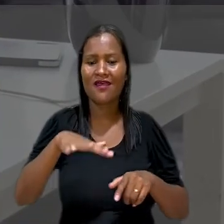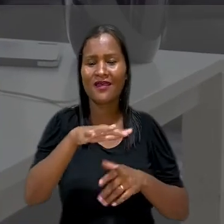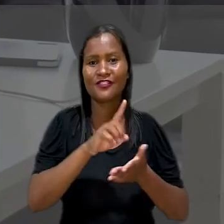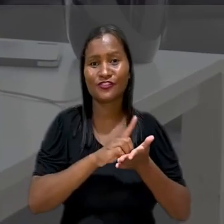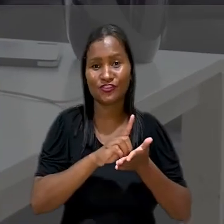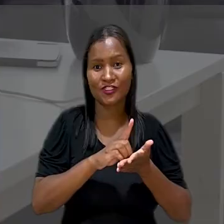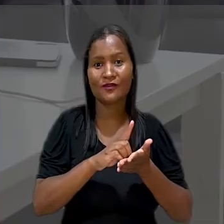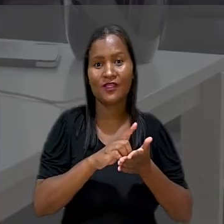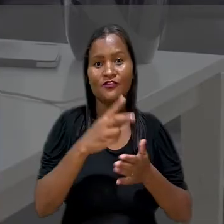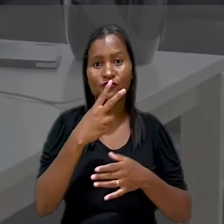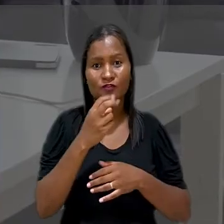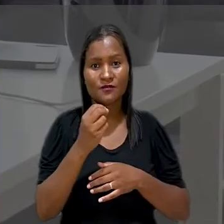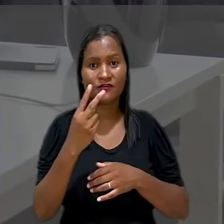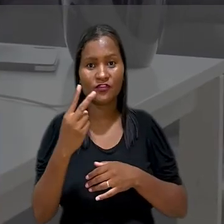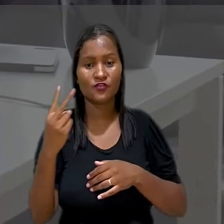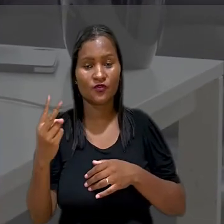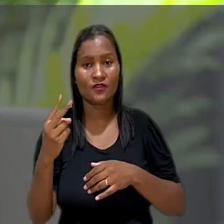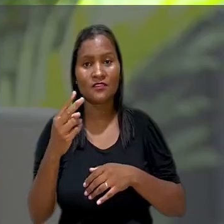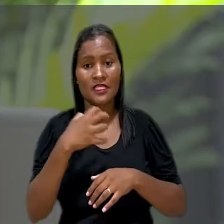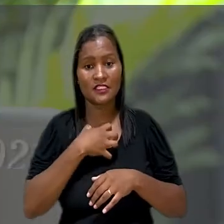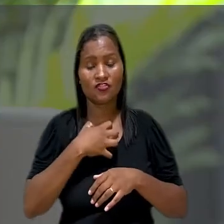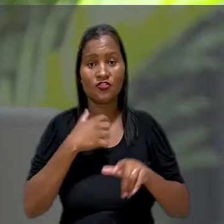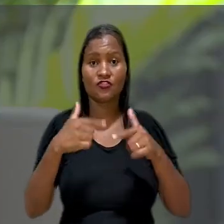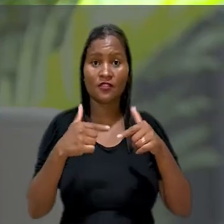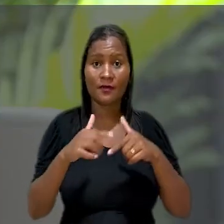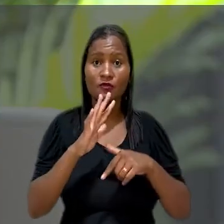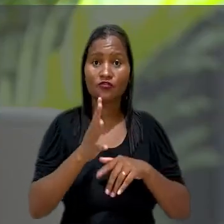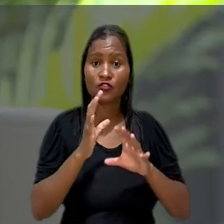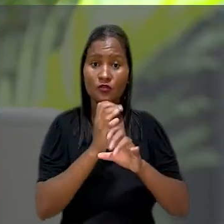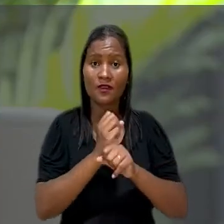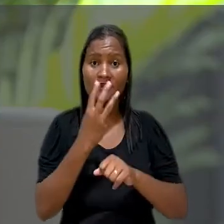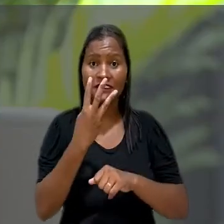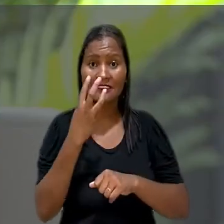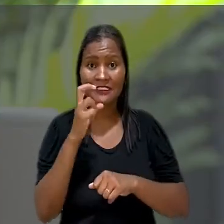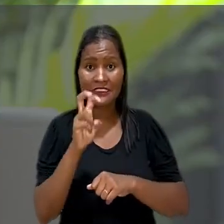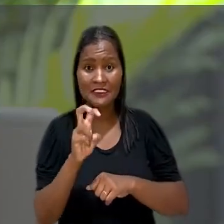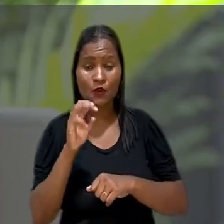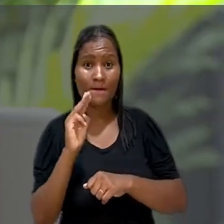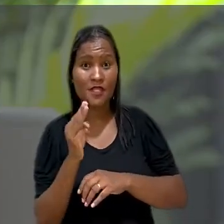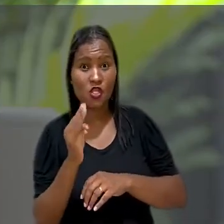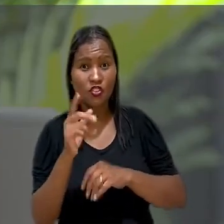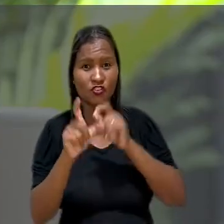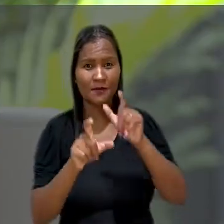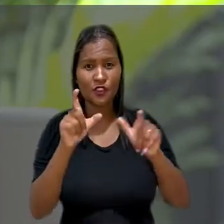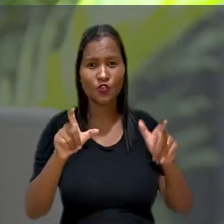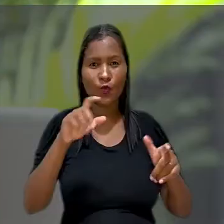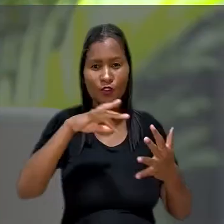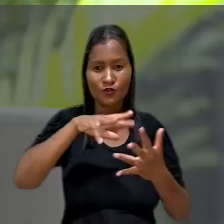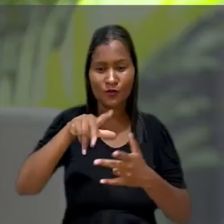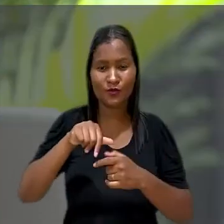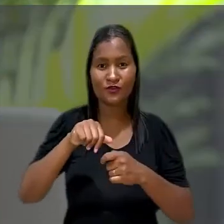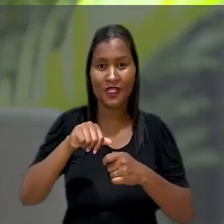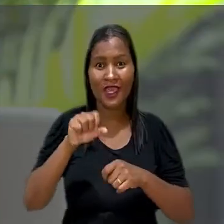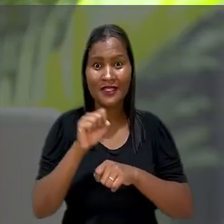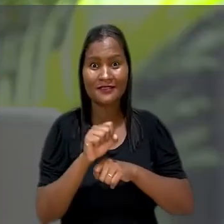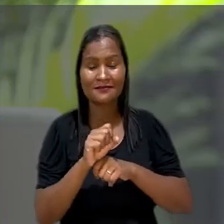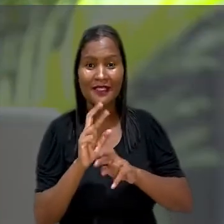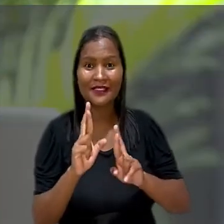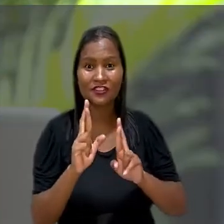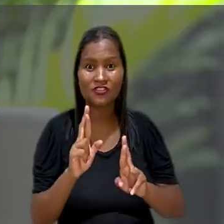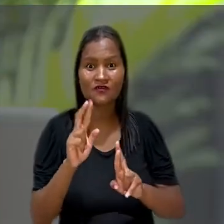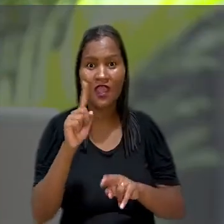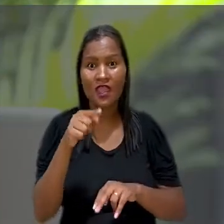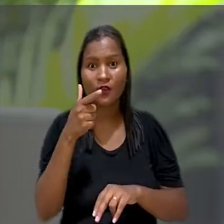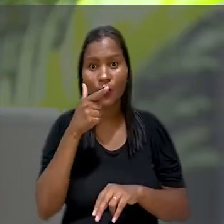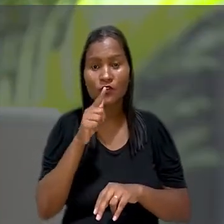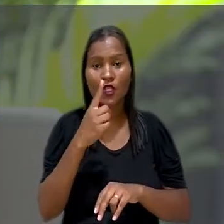Em 2022, essa forma de trabalho já somava 35 milhões de adeptos no mundo e a expectativa é de que